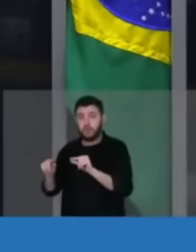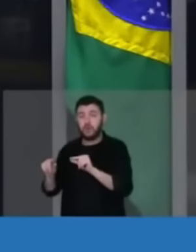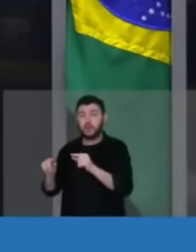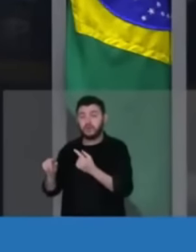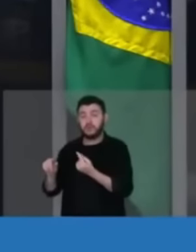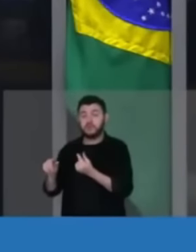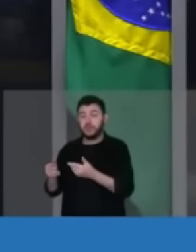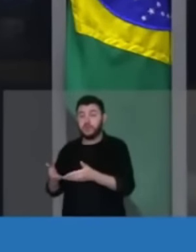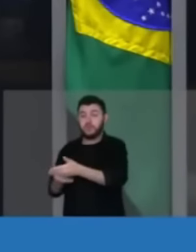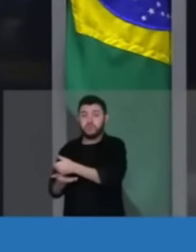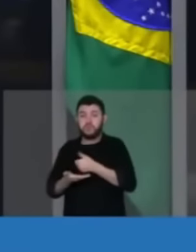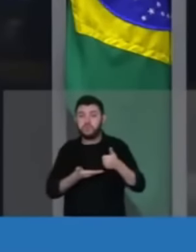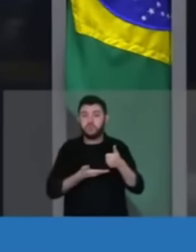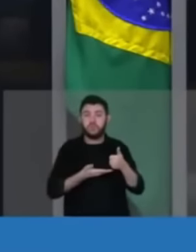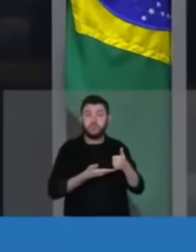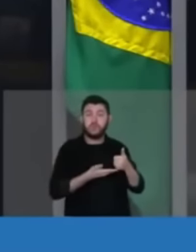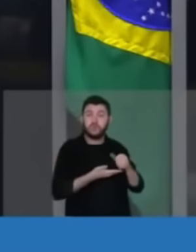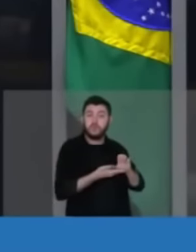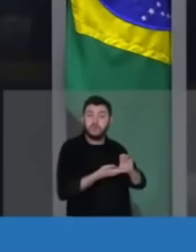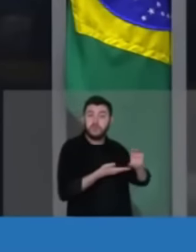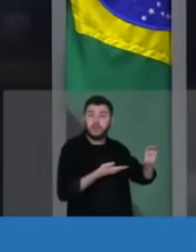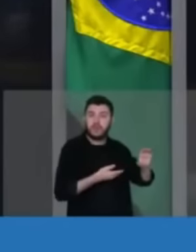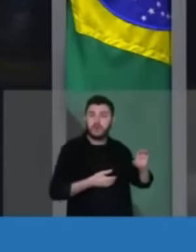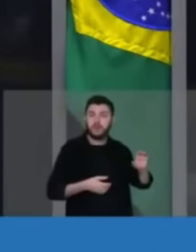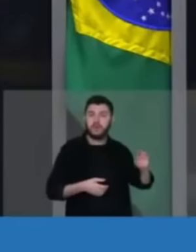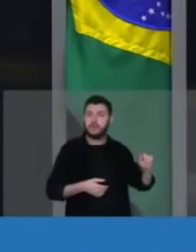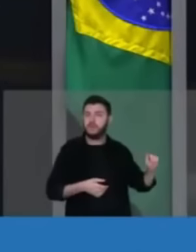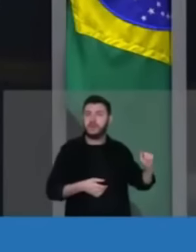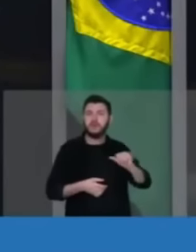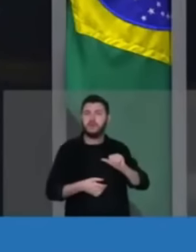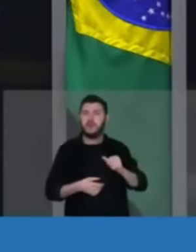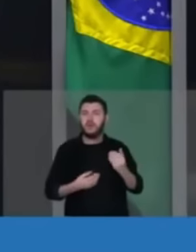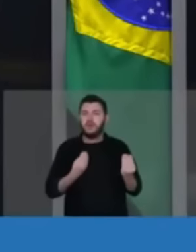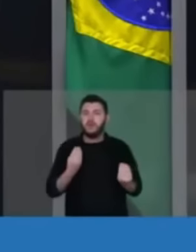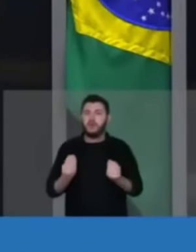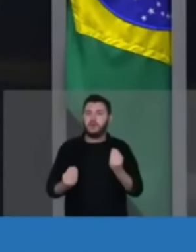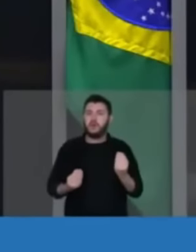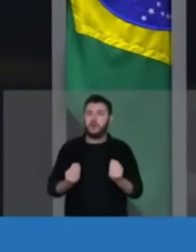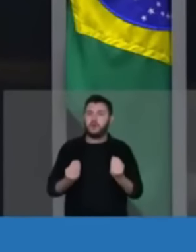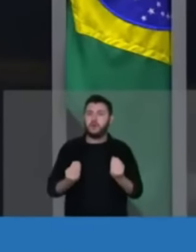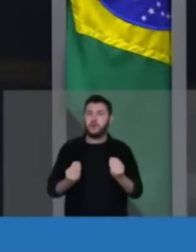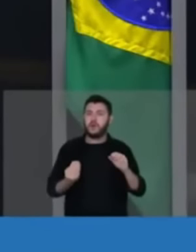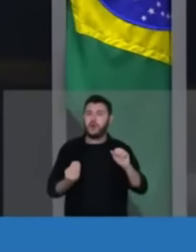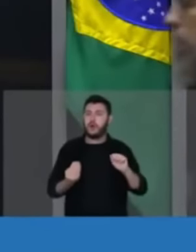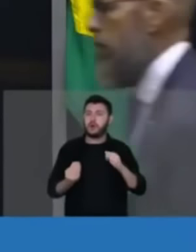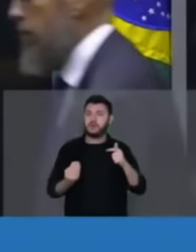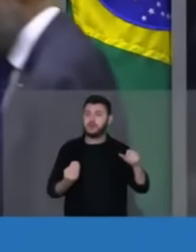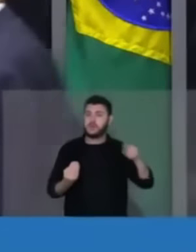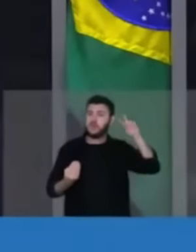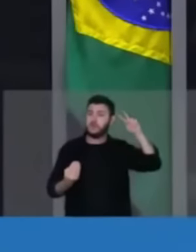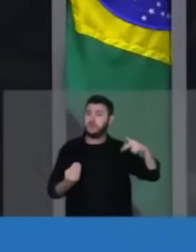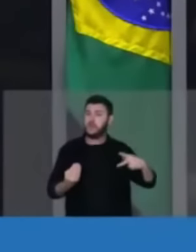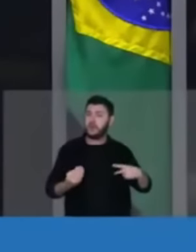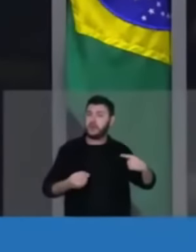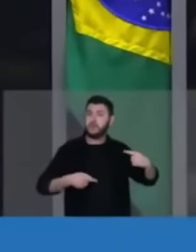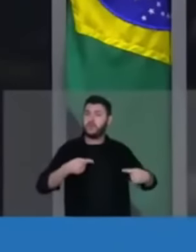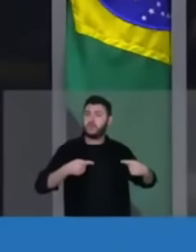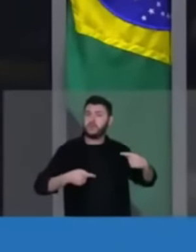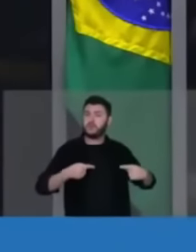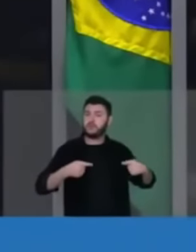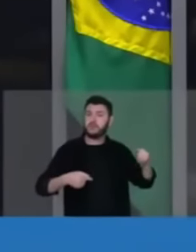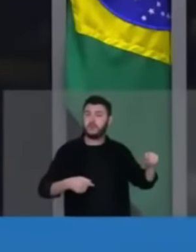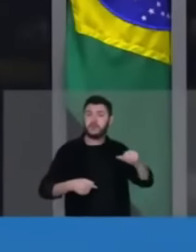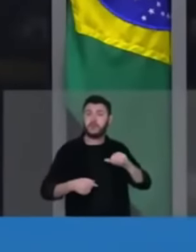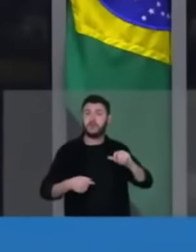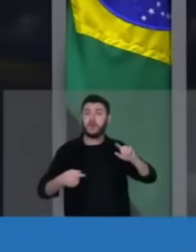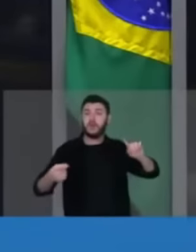alguém ser beneficiado ou a política ser beneficiada por uma ação minha é exatamente o inverso que está